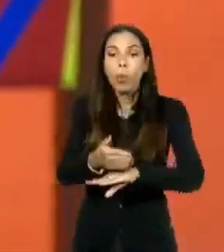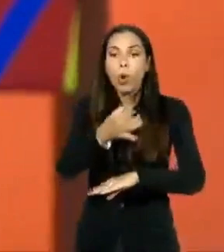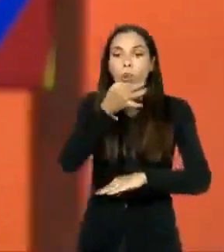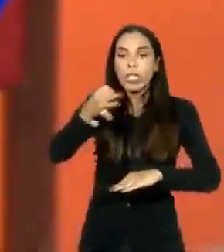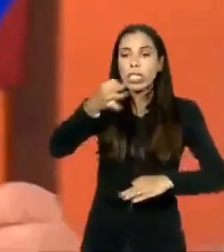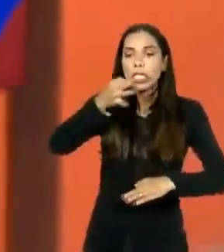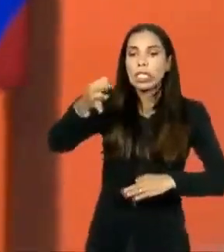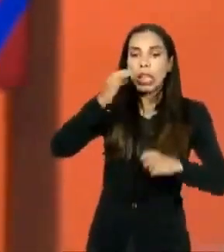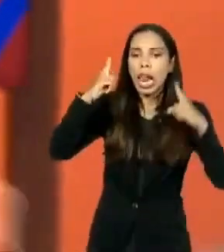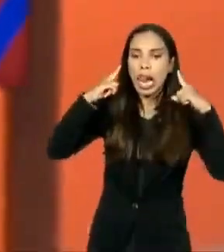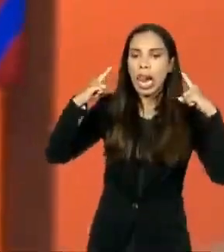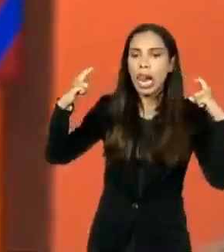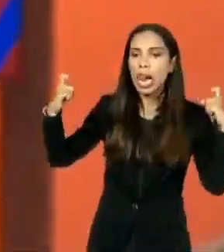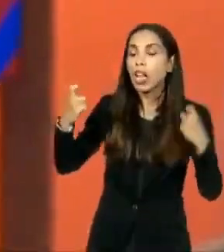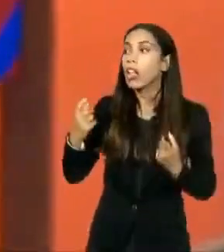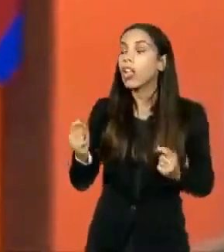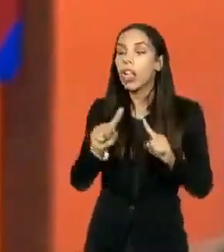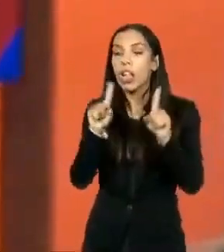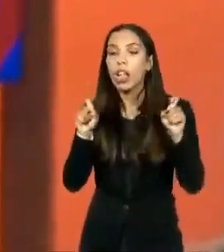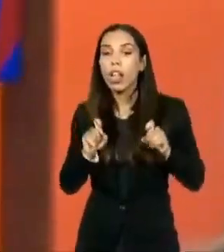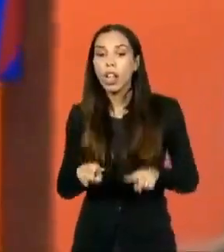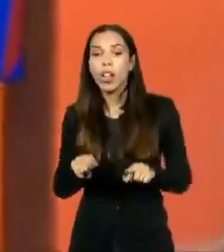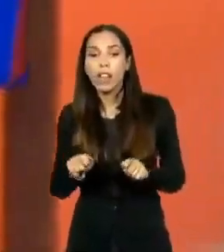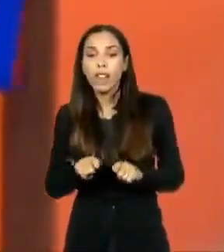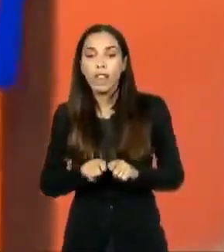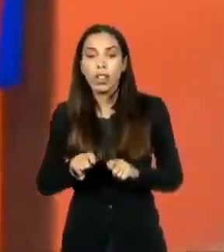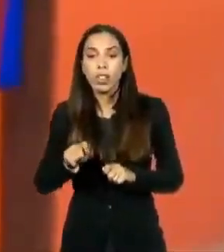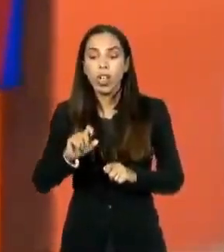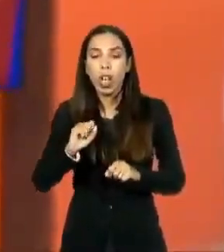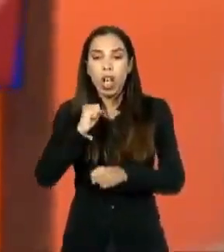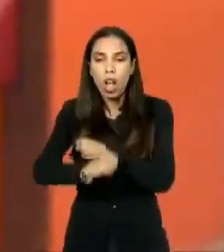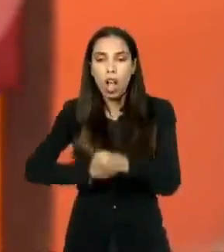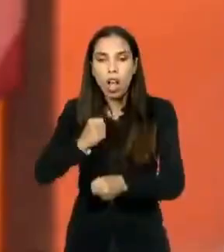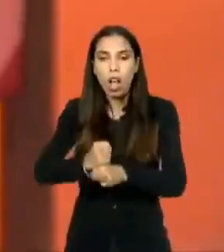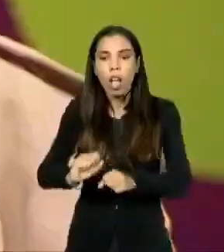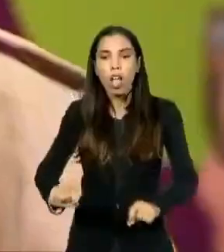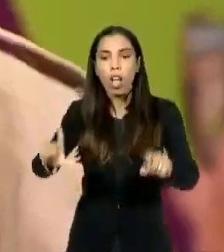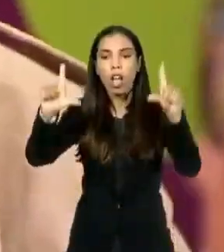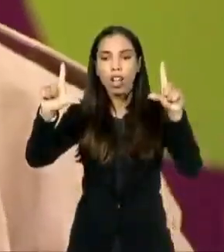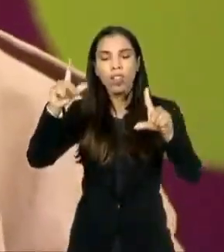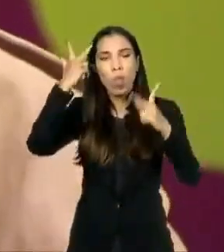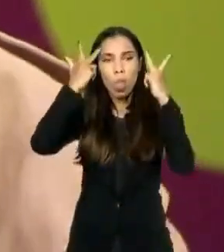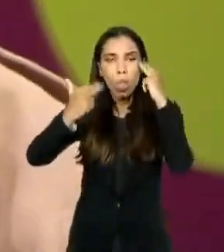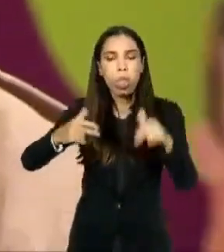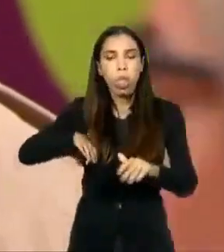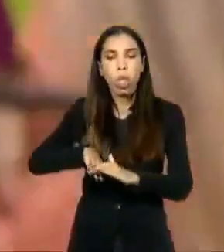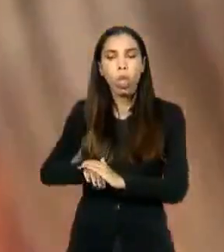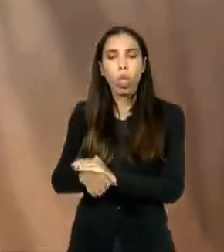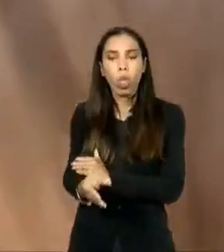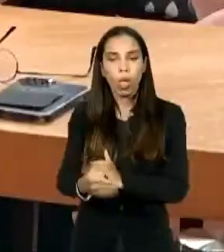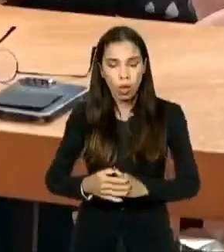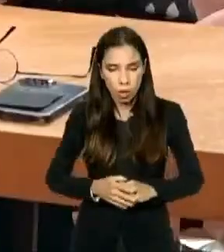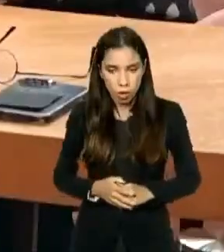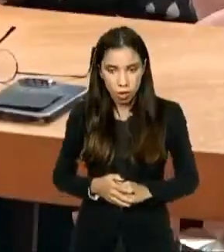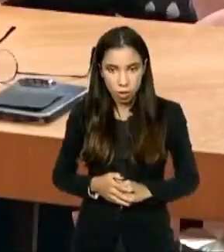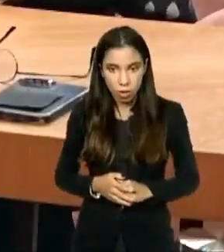É um assunto que a gente está até vendo, todo ano a gente vê na televisão e a gente vai se naturalizando isso, com essas imagens. Isso,